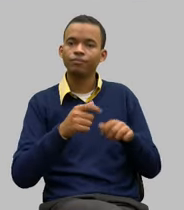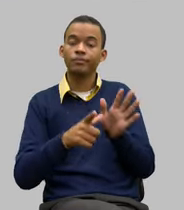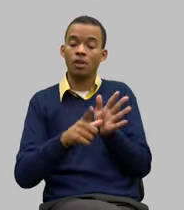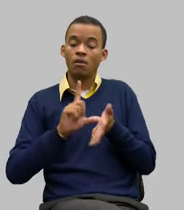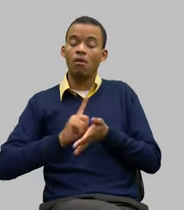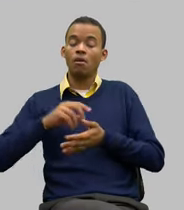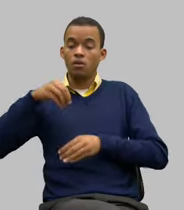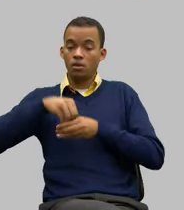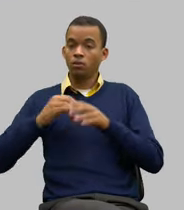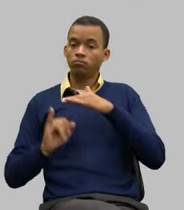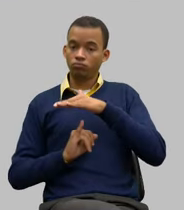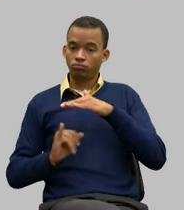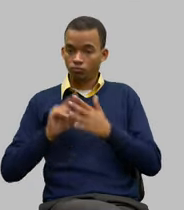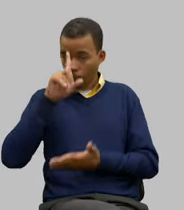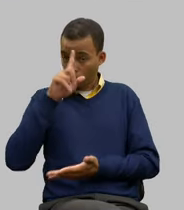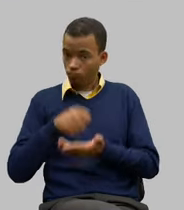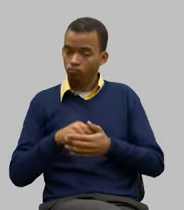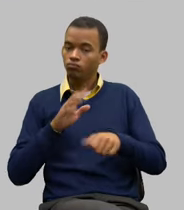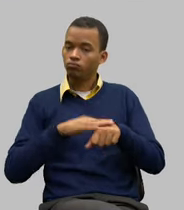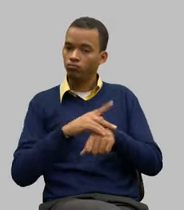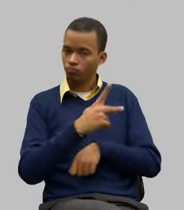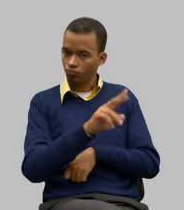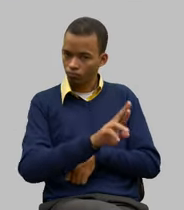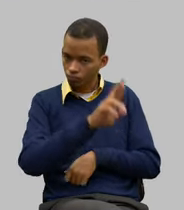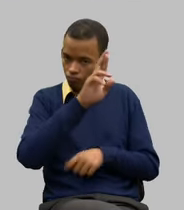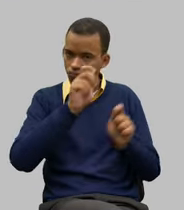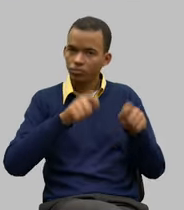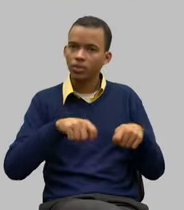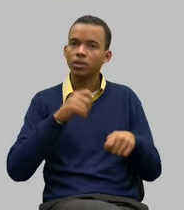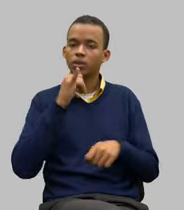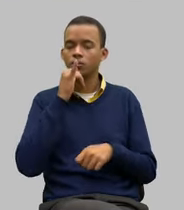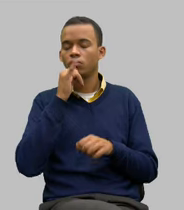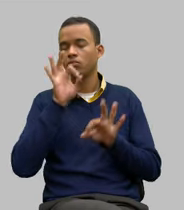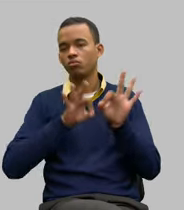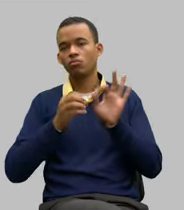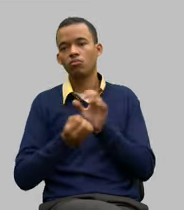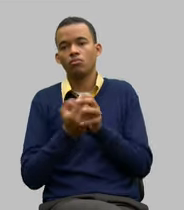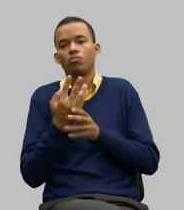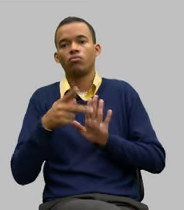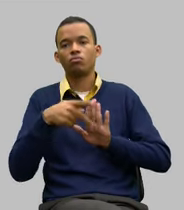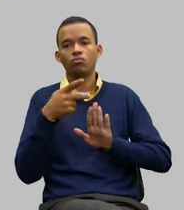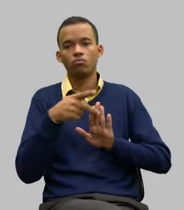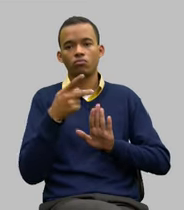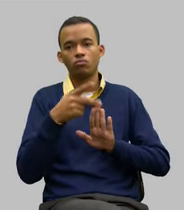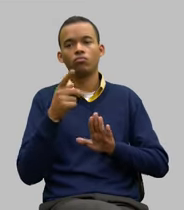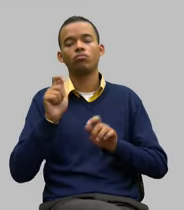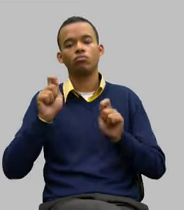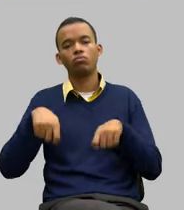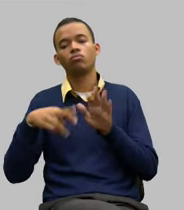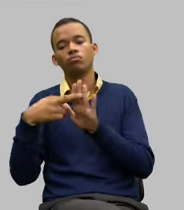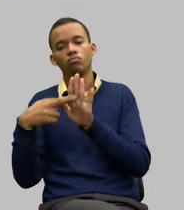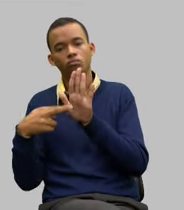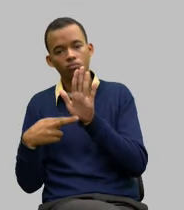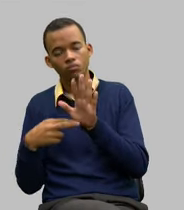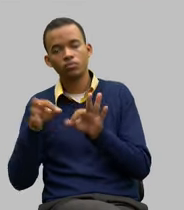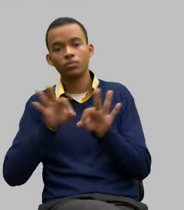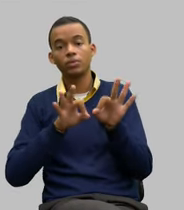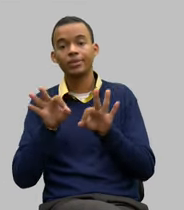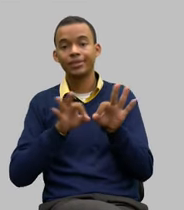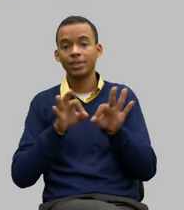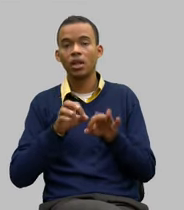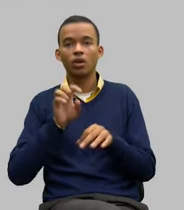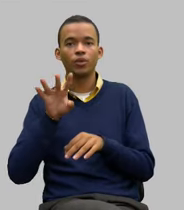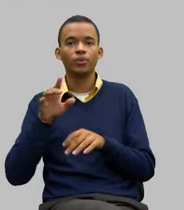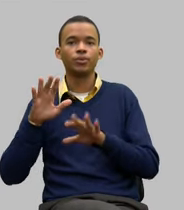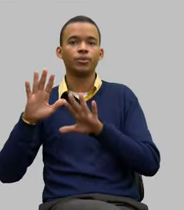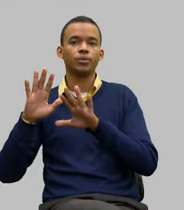internamente o senhor tem condições de fazer isso de baixar uma portaria Isso é uma norma é um procedimento que não depende de autorização